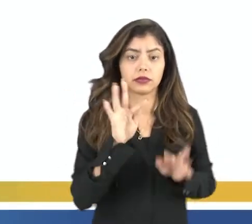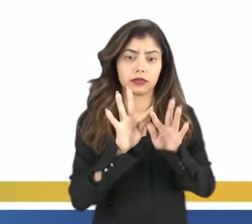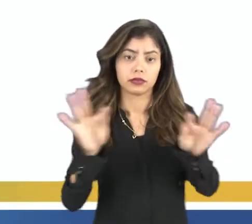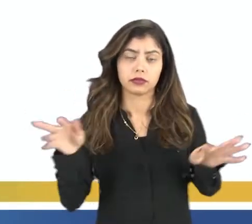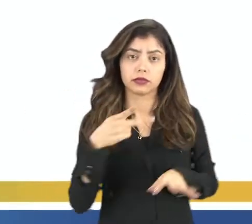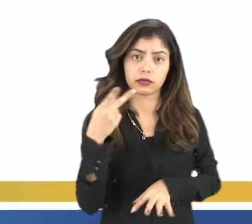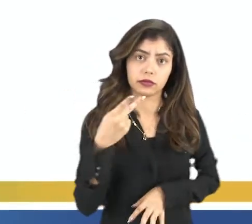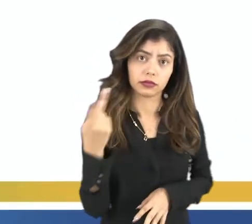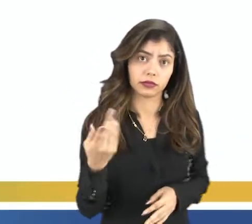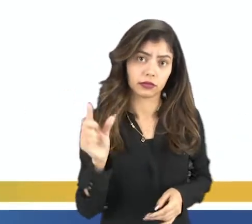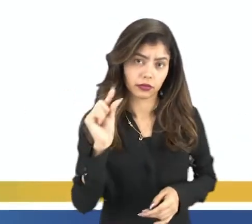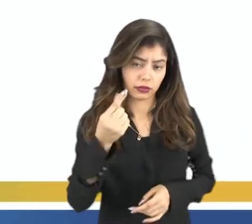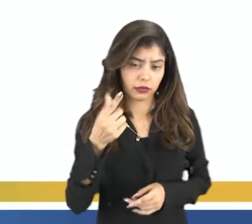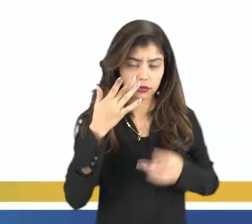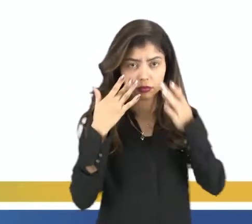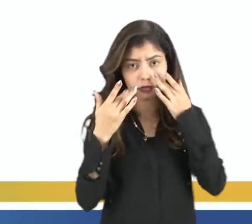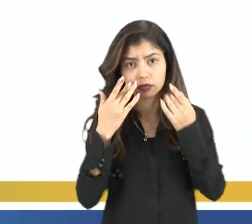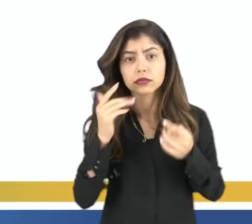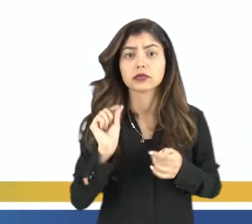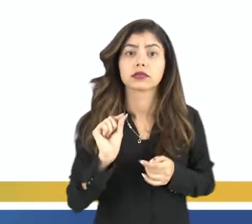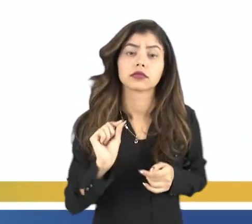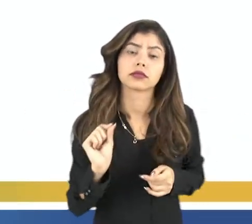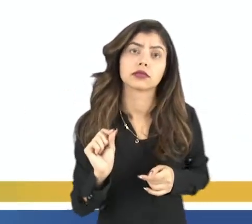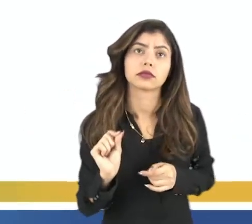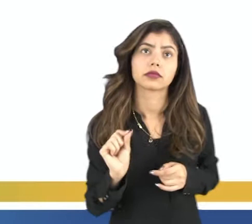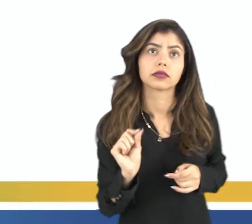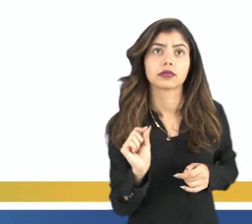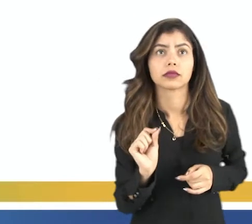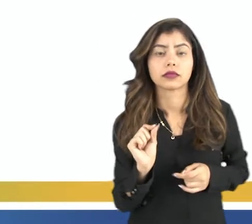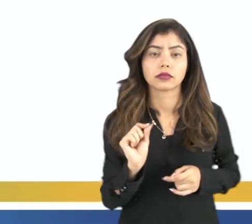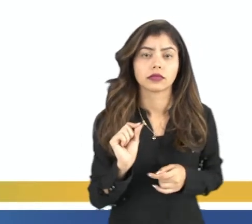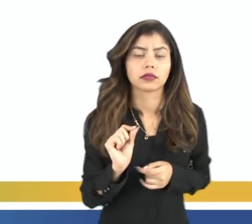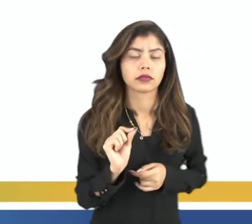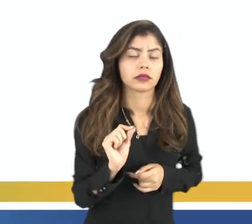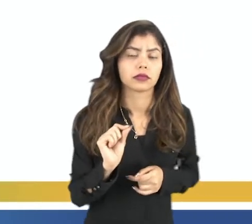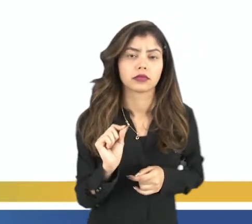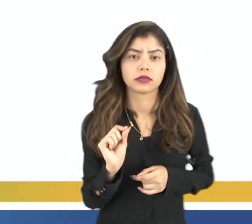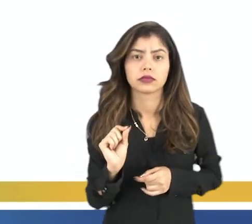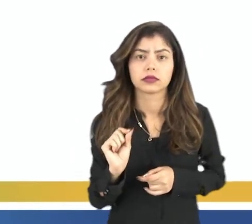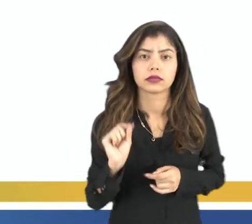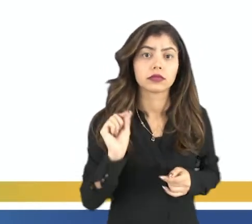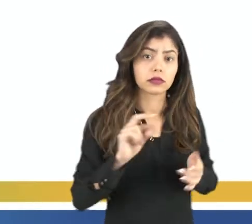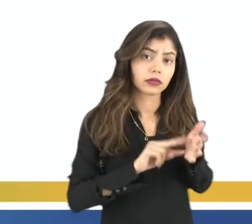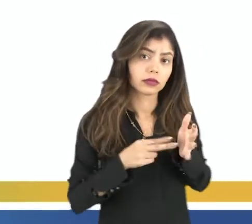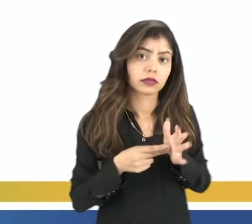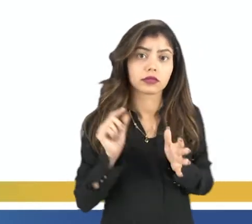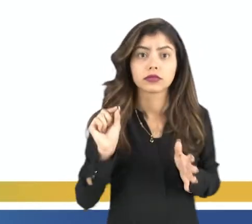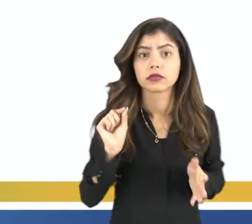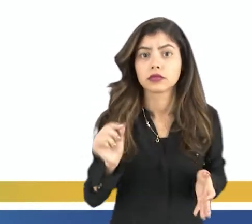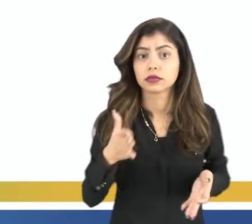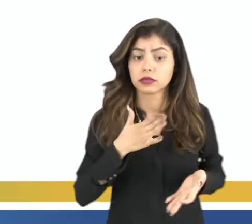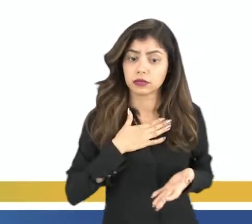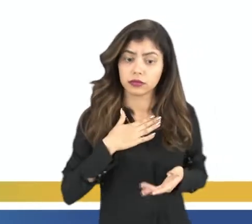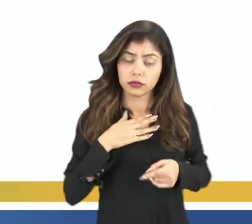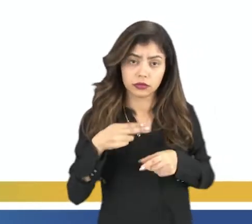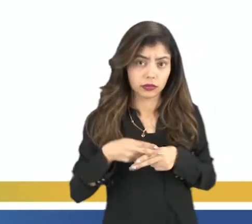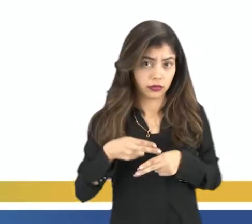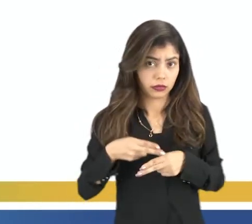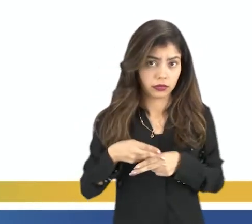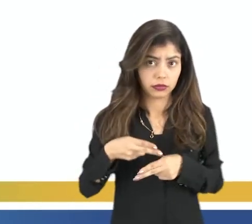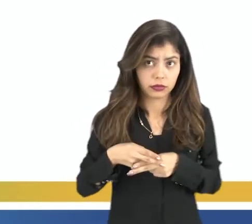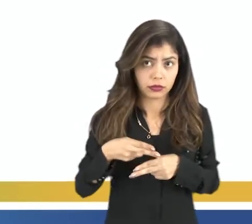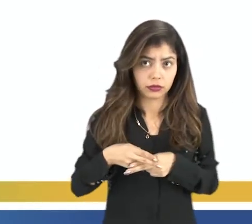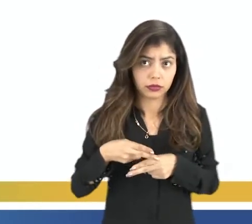falei na pequena encenação foi I cut myself with a knife, que significa eu me cortei com